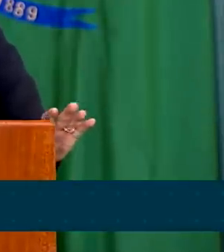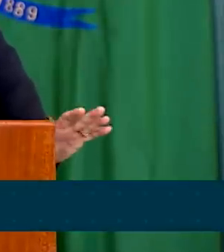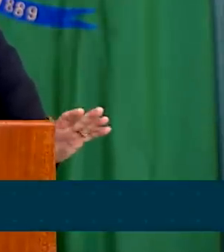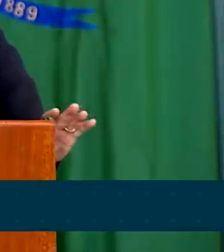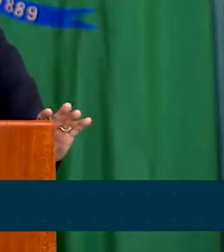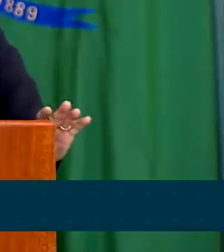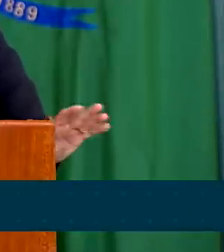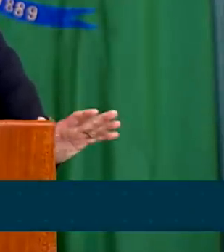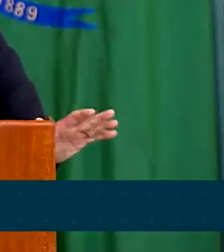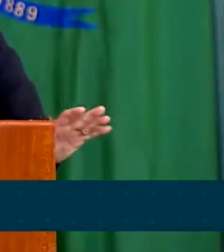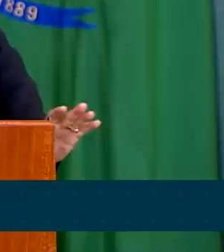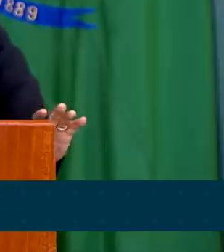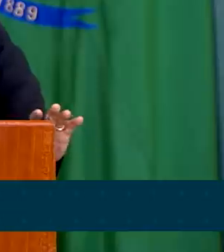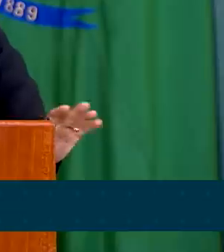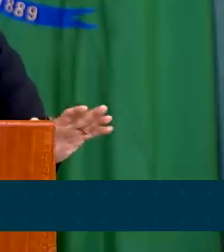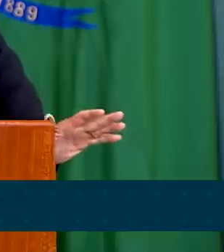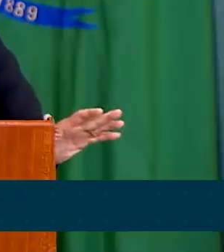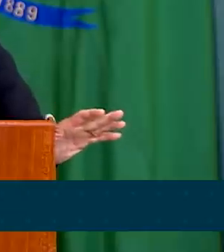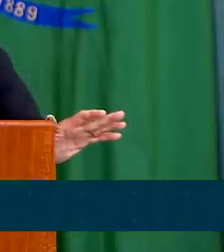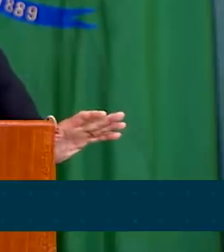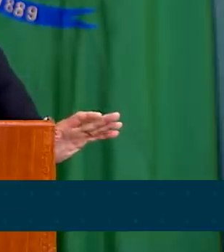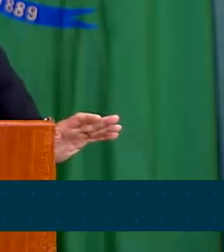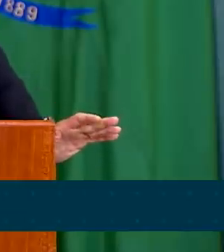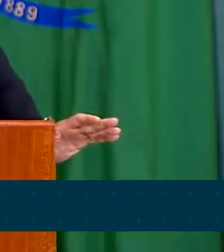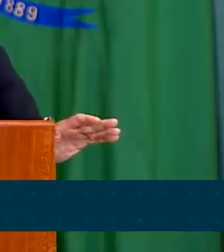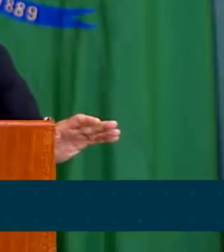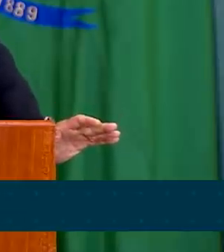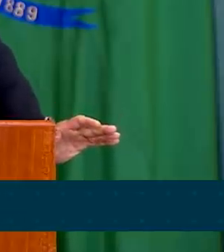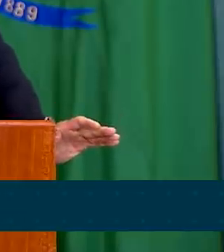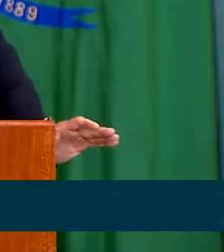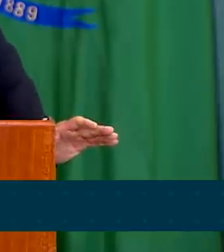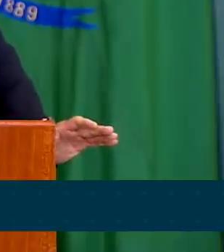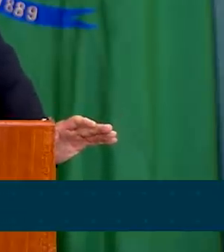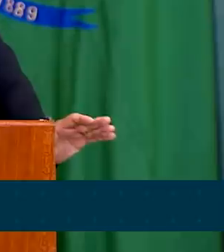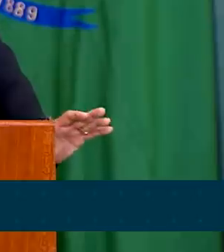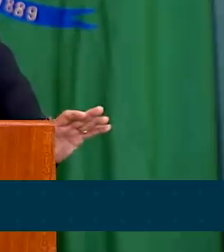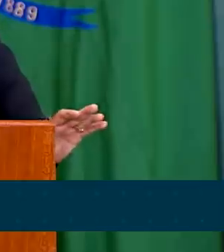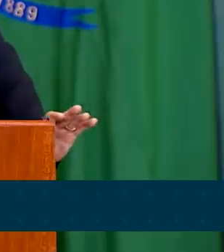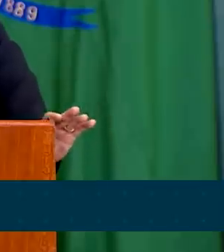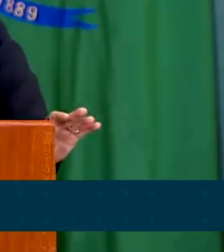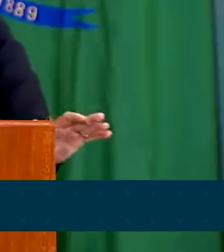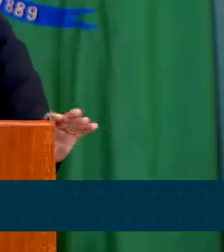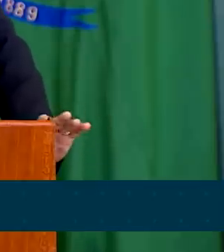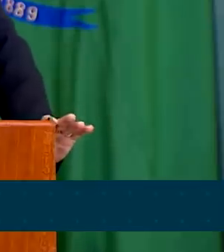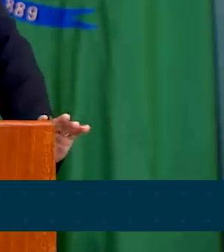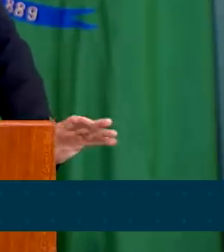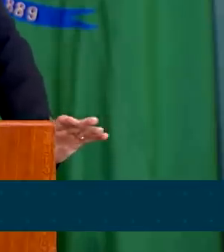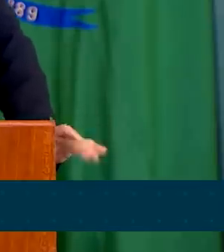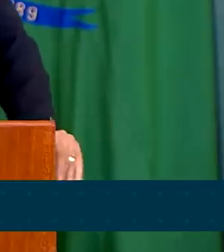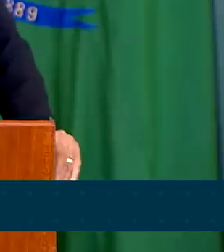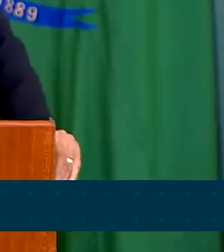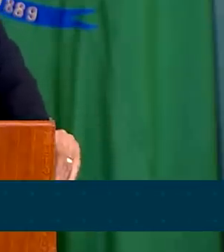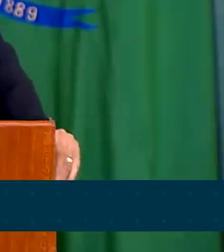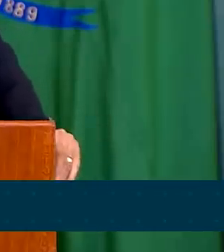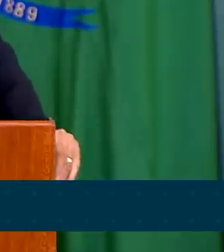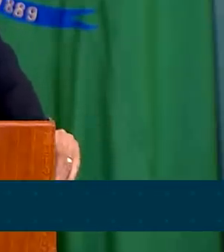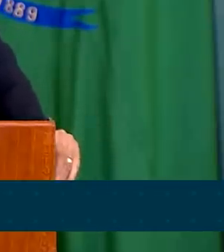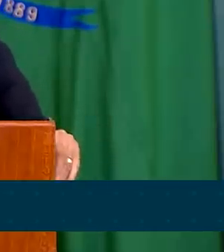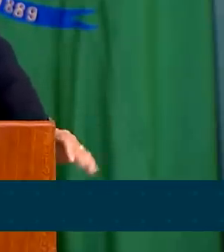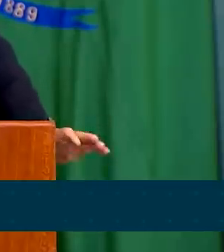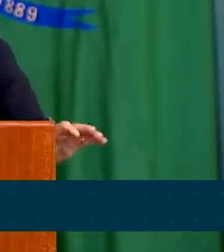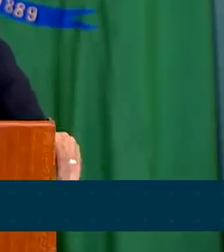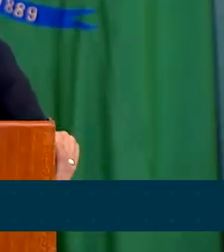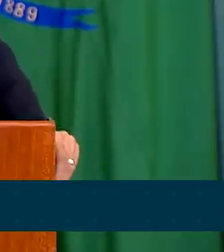é só quem é ou já foi pode dar essa resposta é fácil ser empregado no Brasil ou é difícil